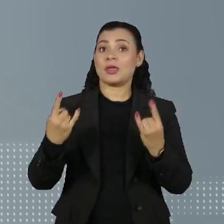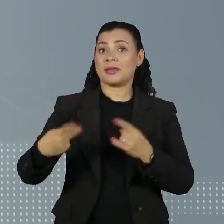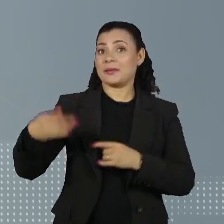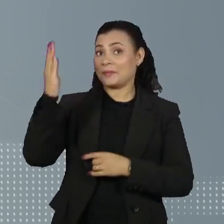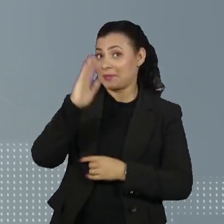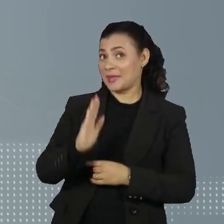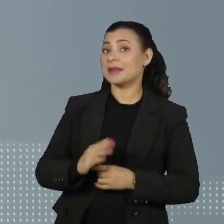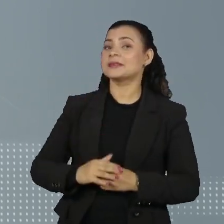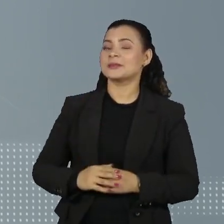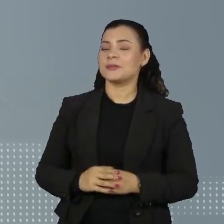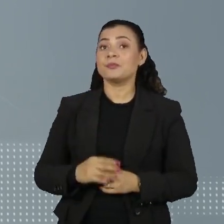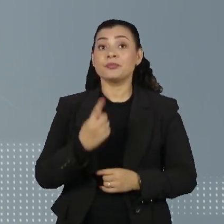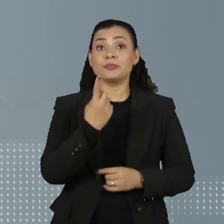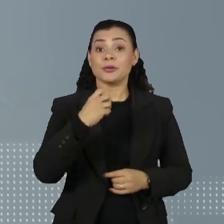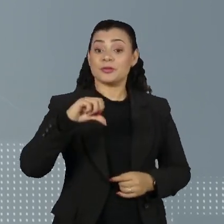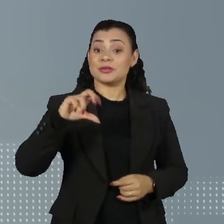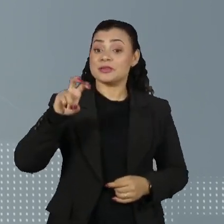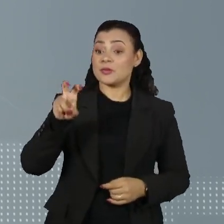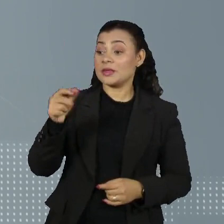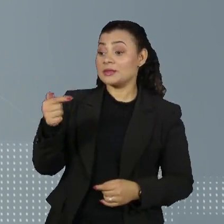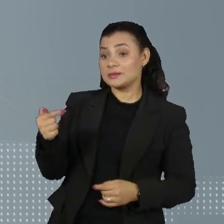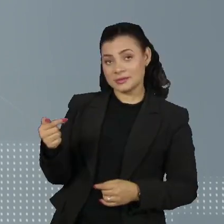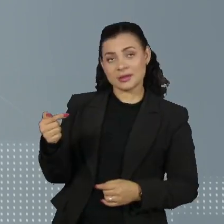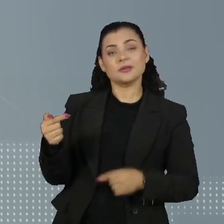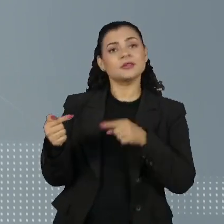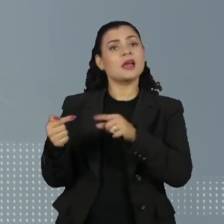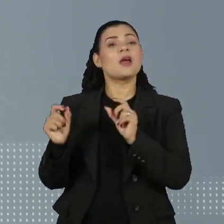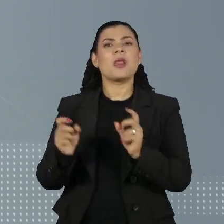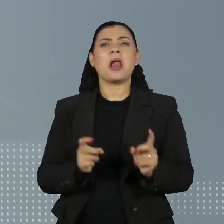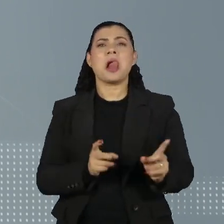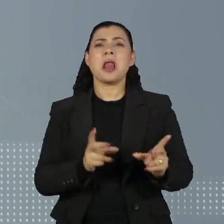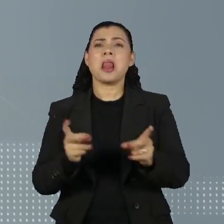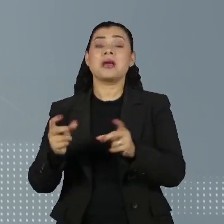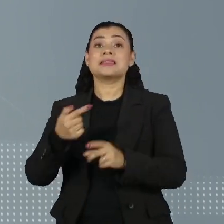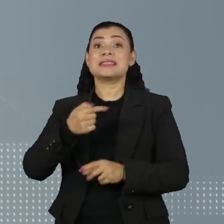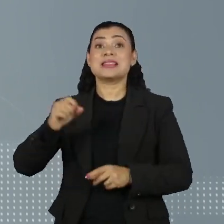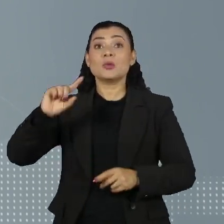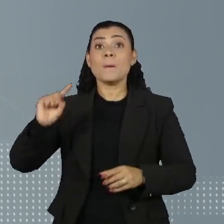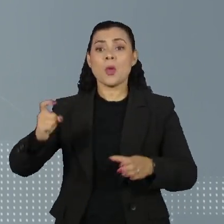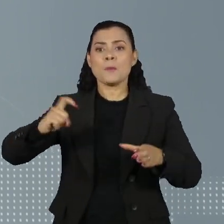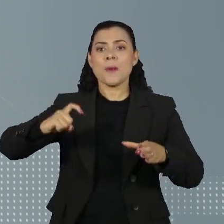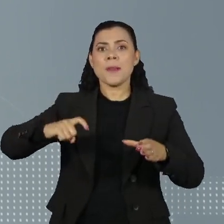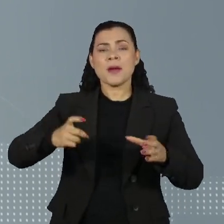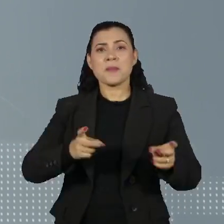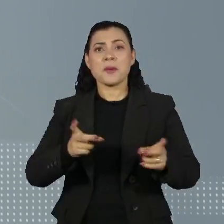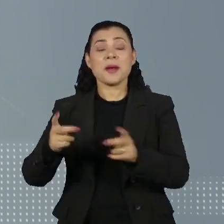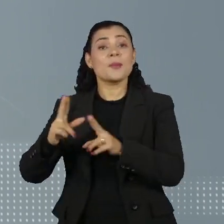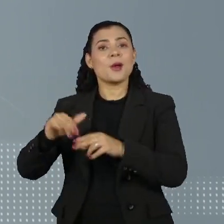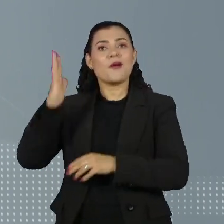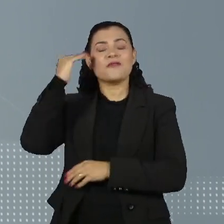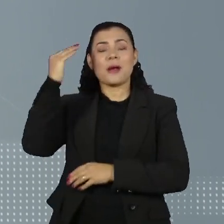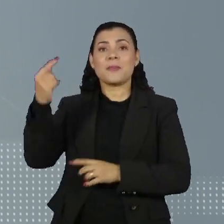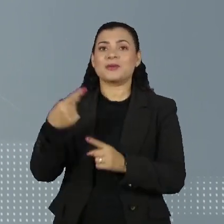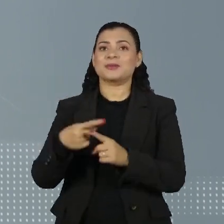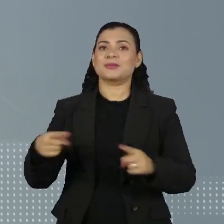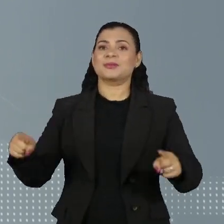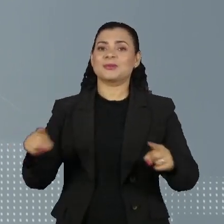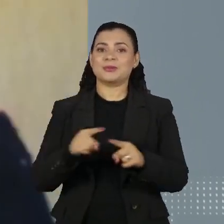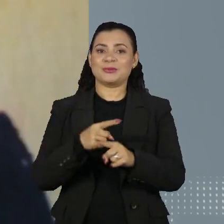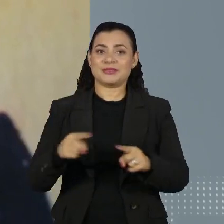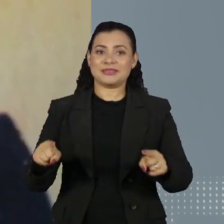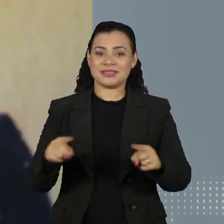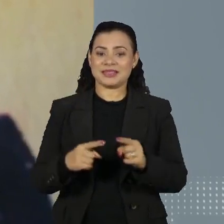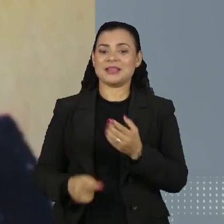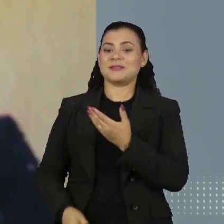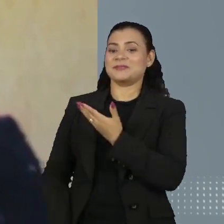país. Em 1957, vendeu 700 mil discos graças ao sucesso da canção Little